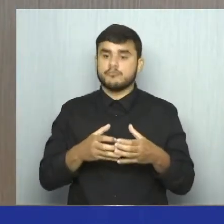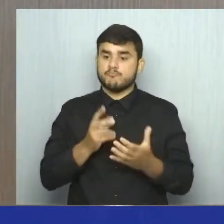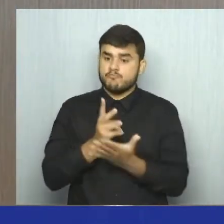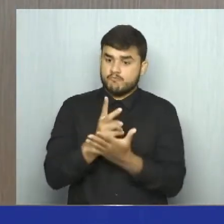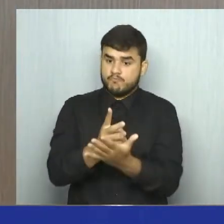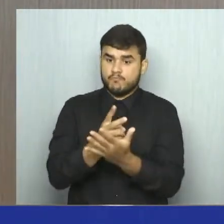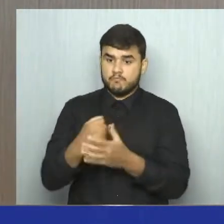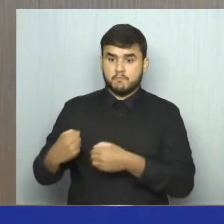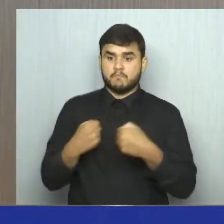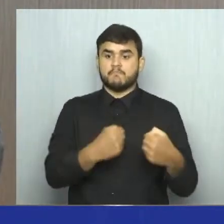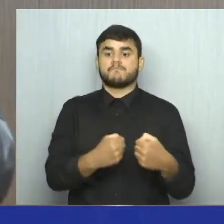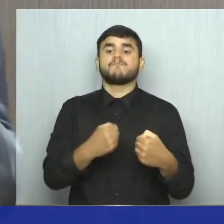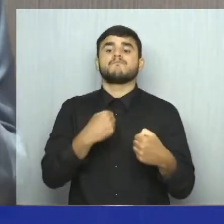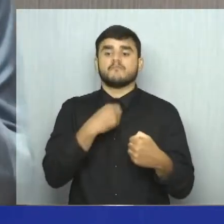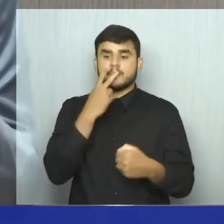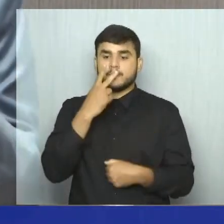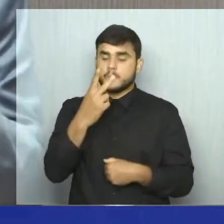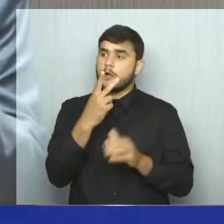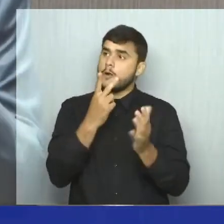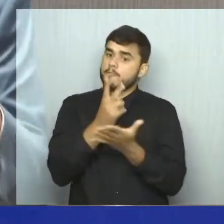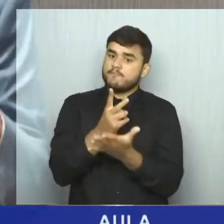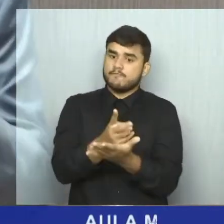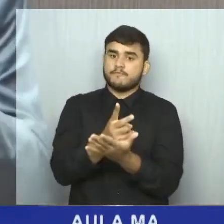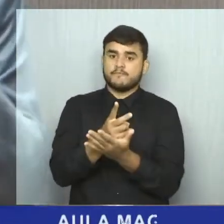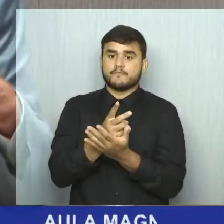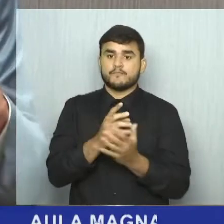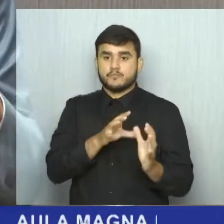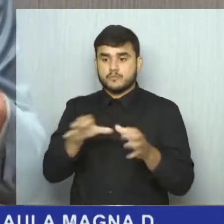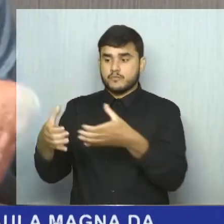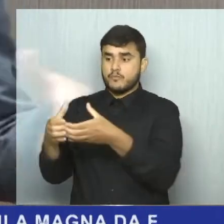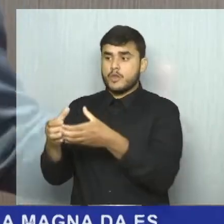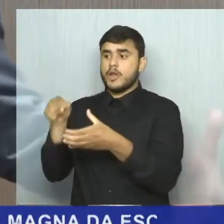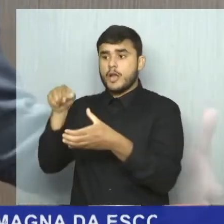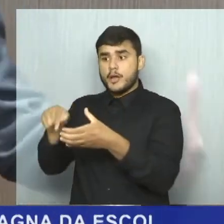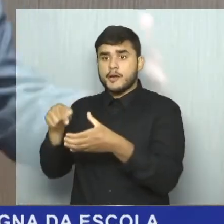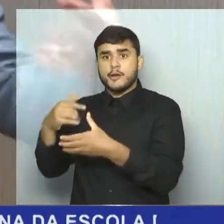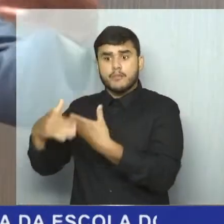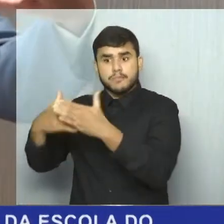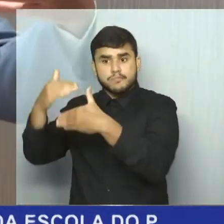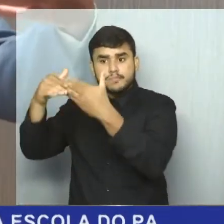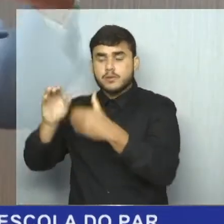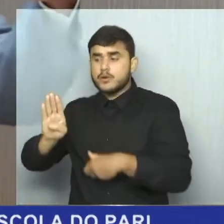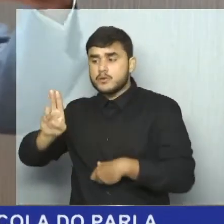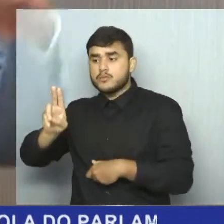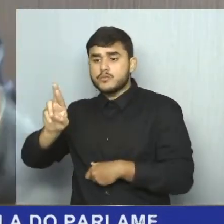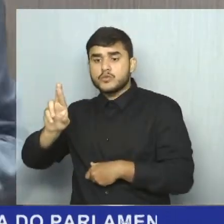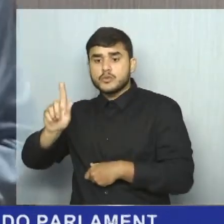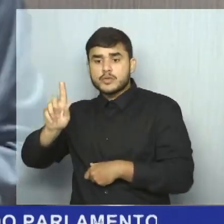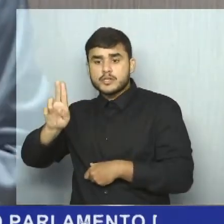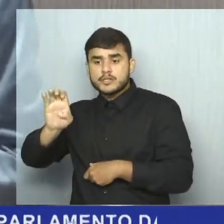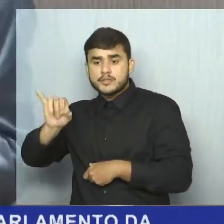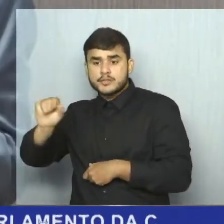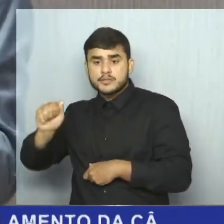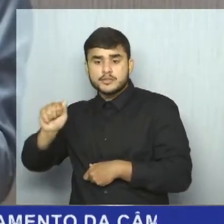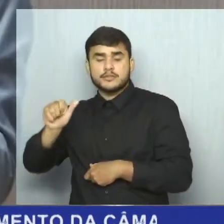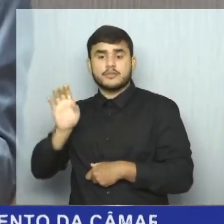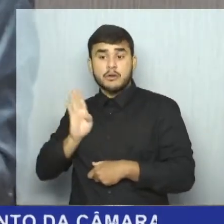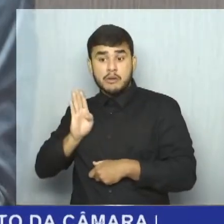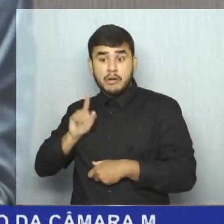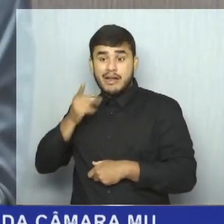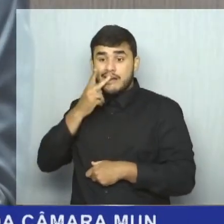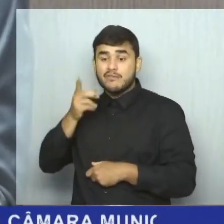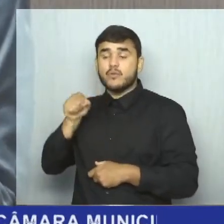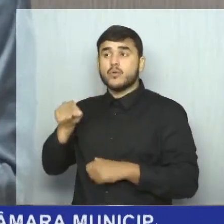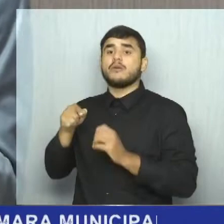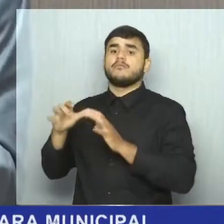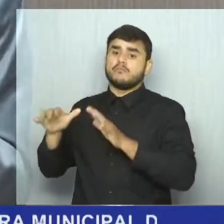pela emergência de uma nova classe mercantil, burguesa, não é, que quer em poder político e limitar o poder